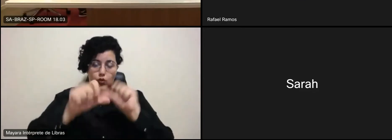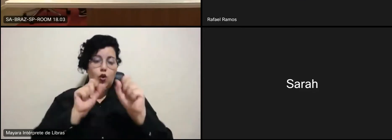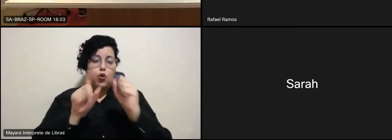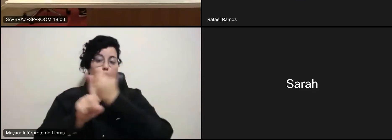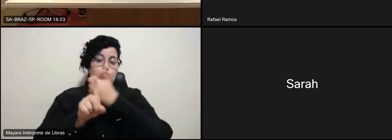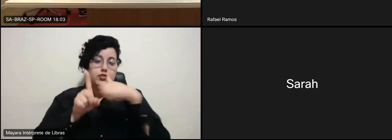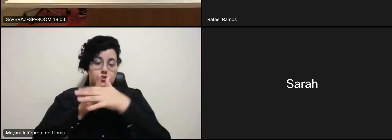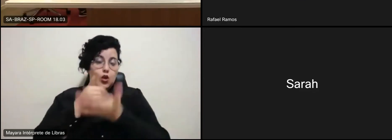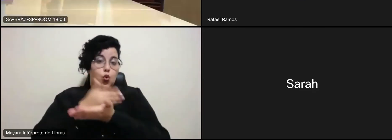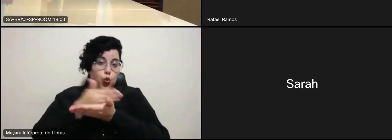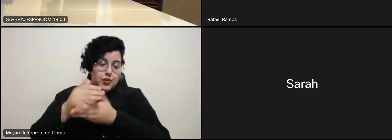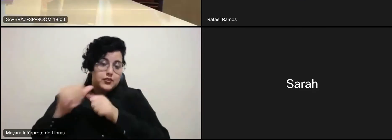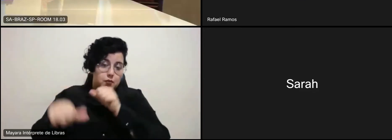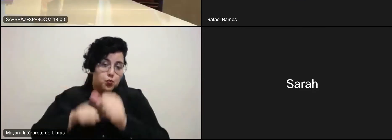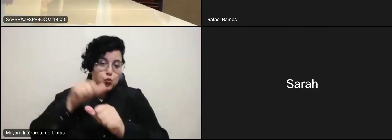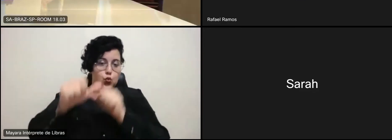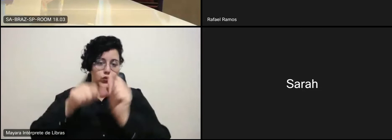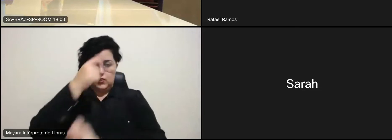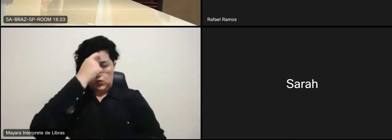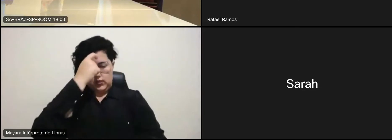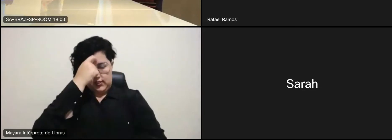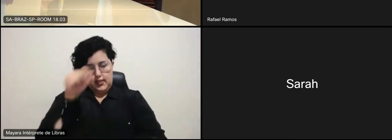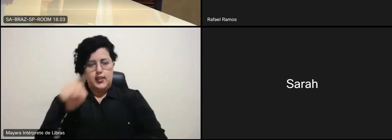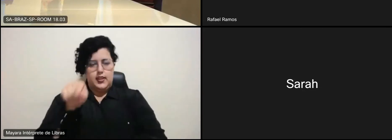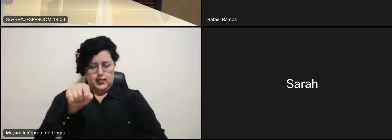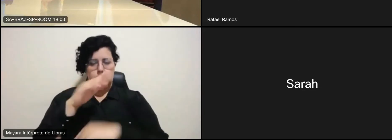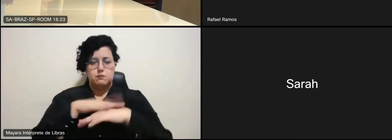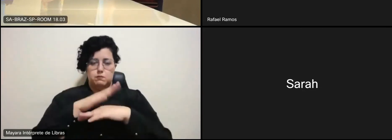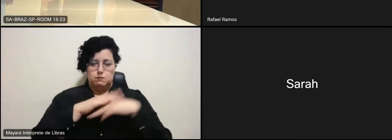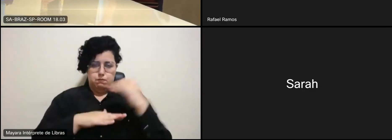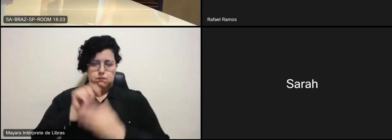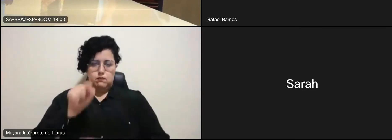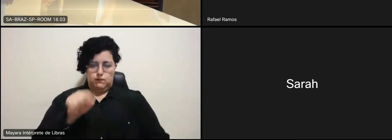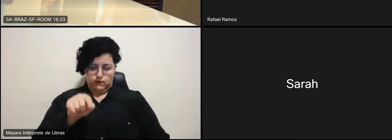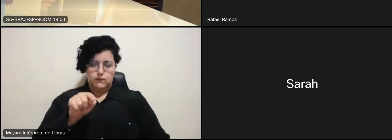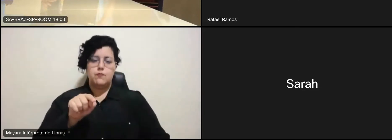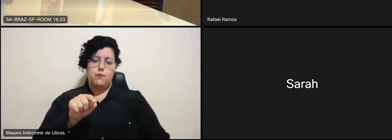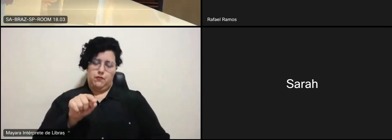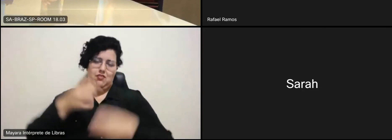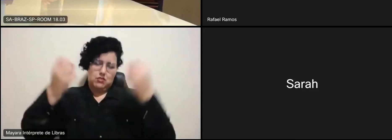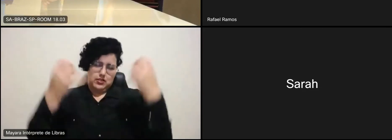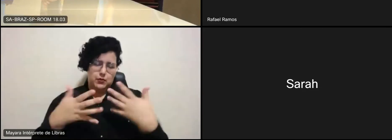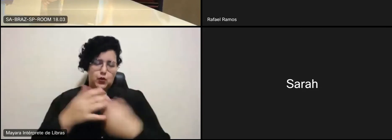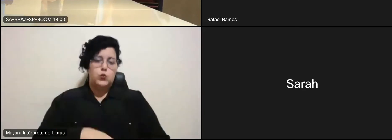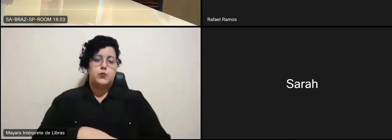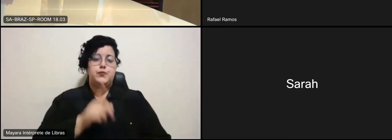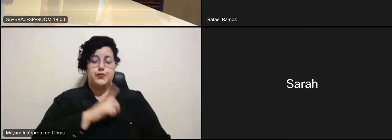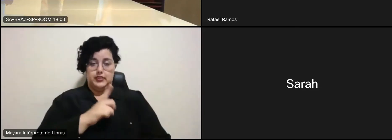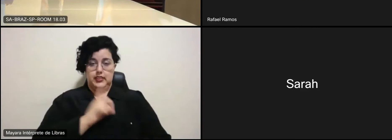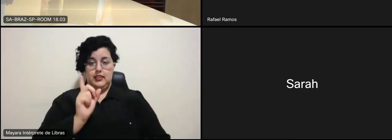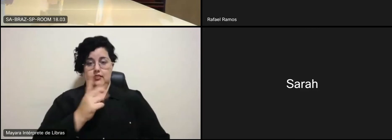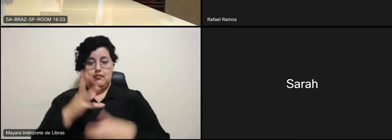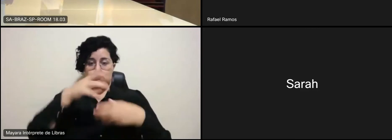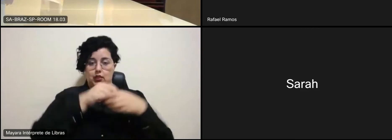né? Toda mudança parte desse tipo de ação que o Daivin traz e que as nossas empresas